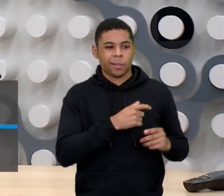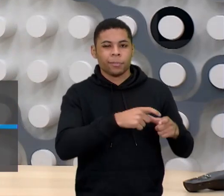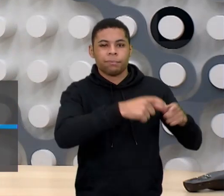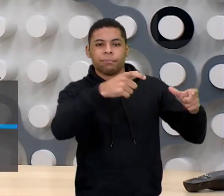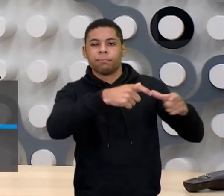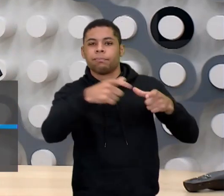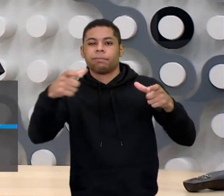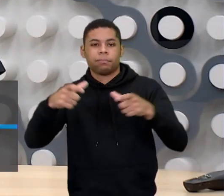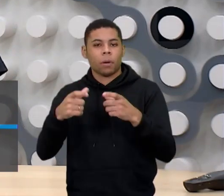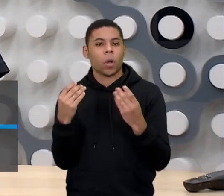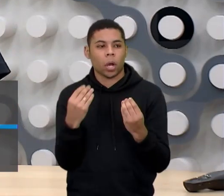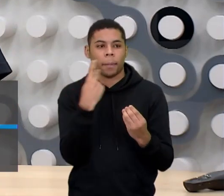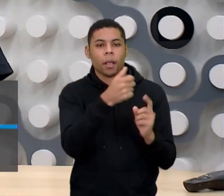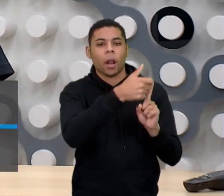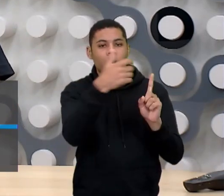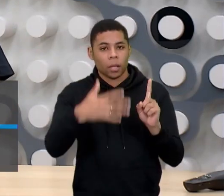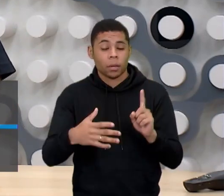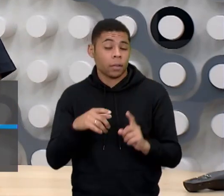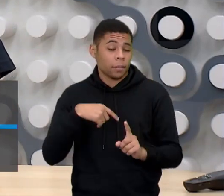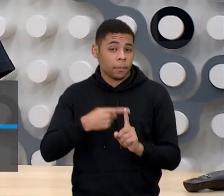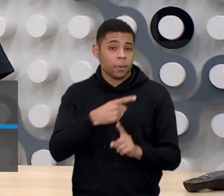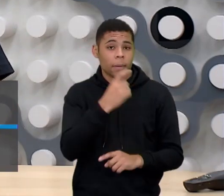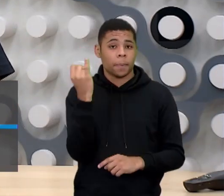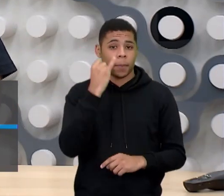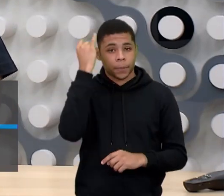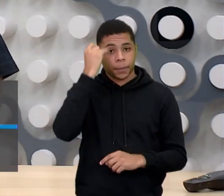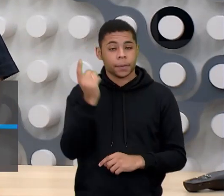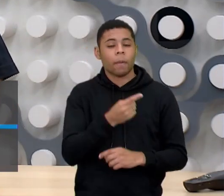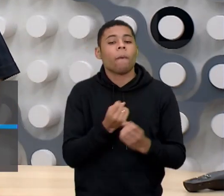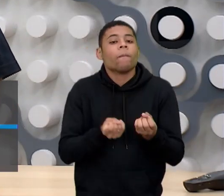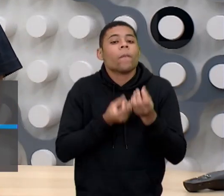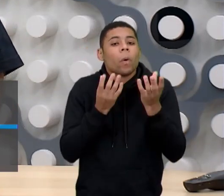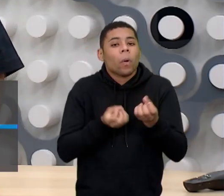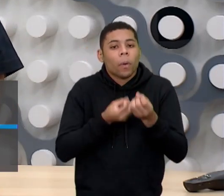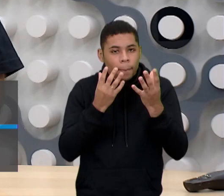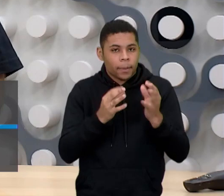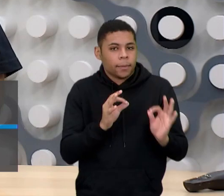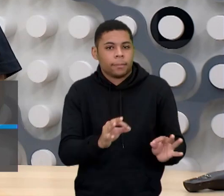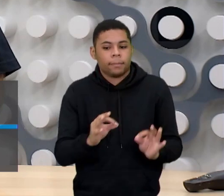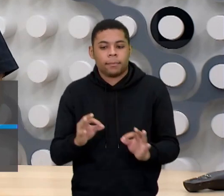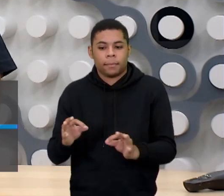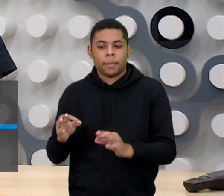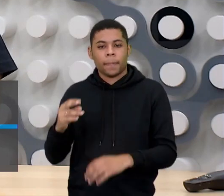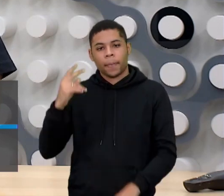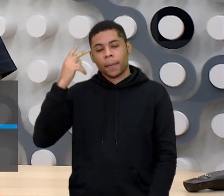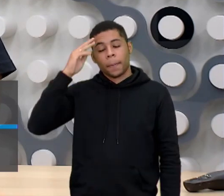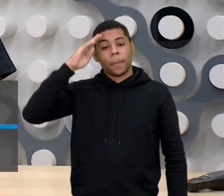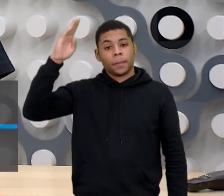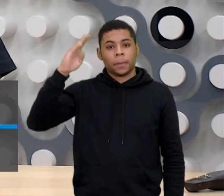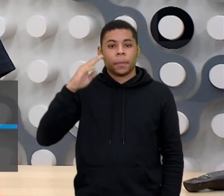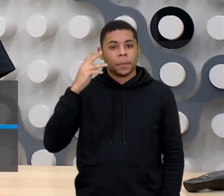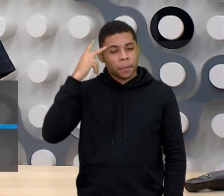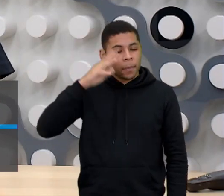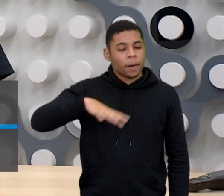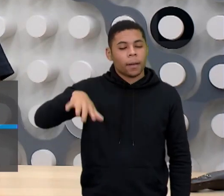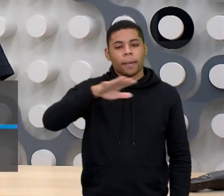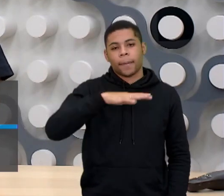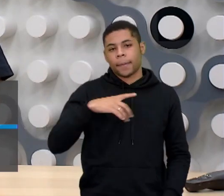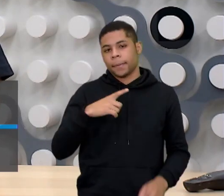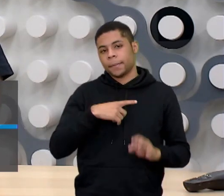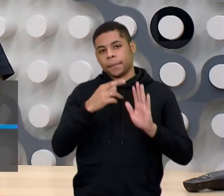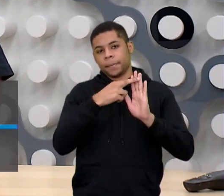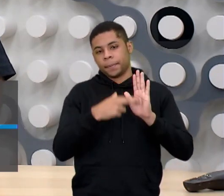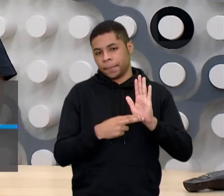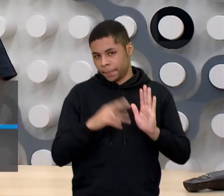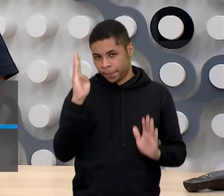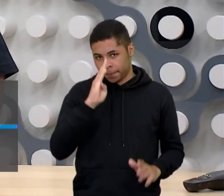suas classificações e a sua importância, né, de se passar informações para, né, principalmente para as políticas públicas